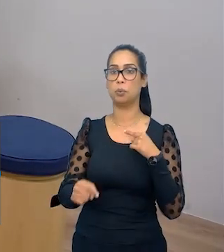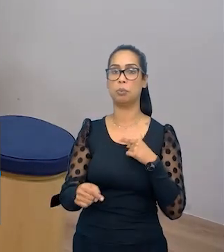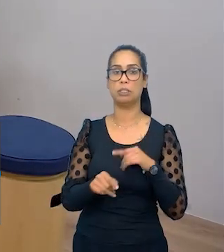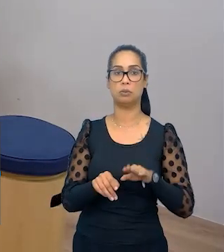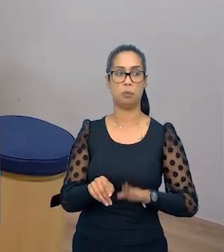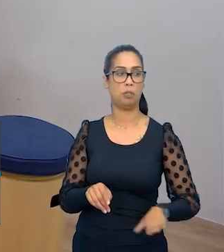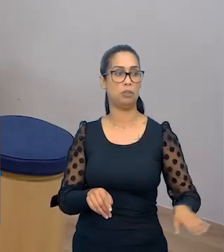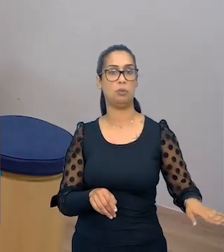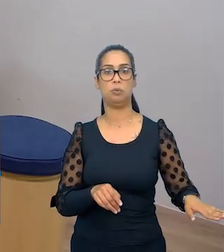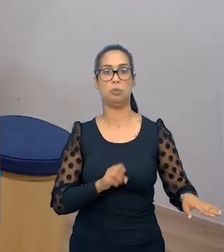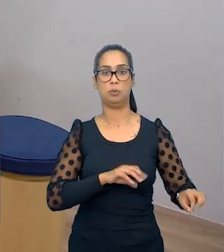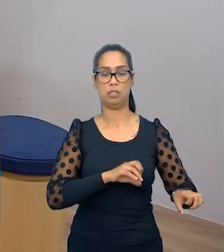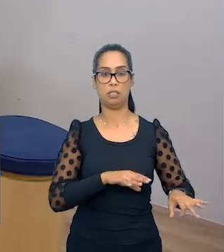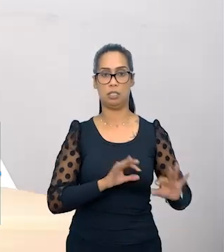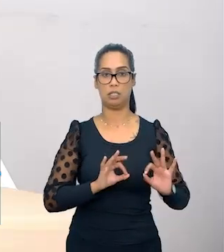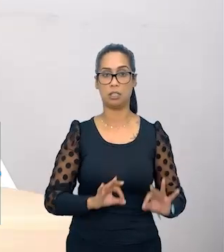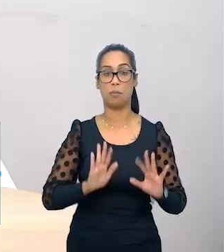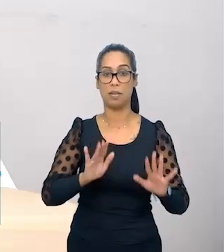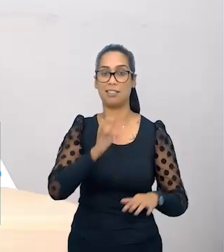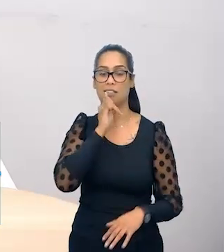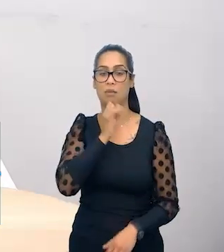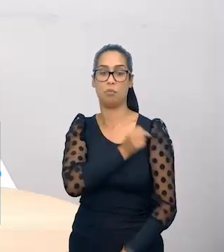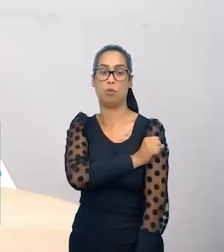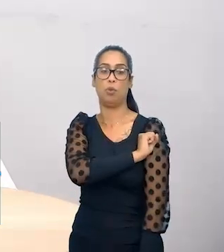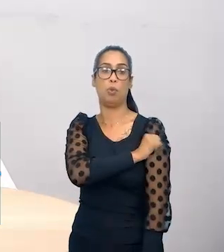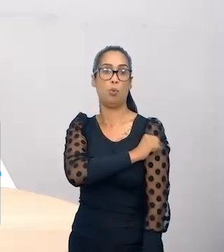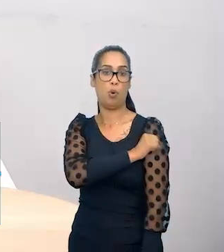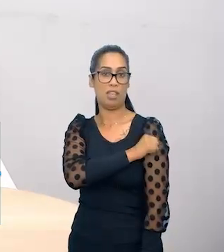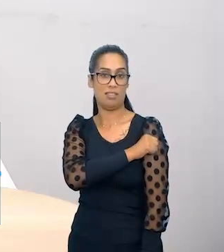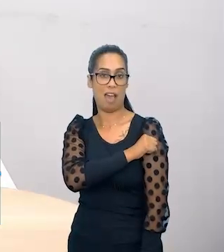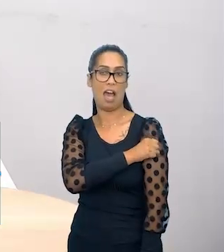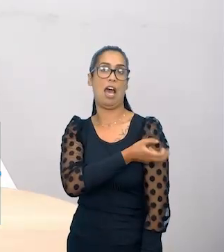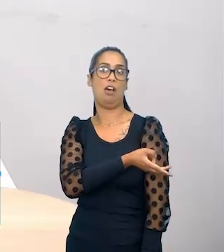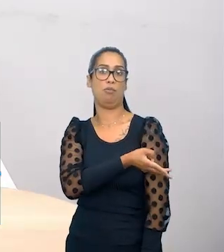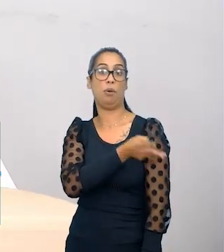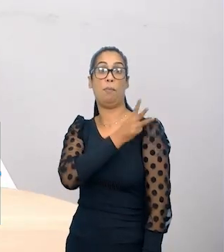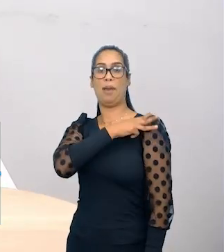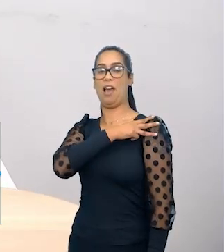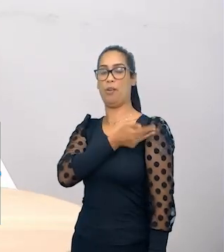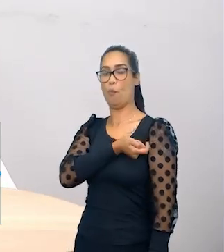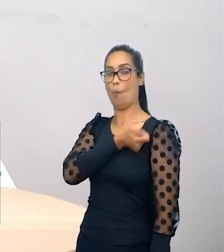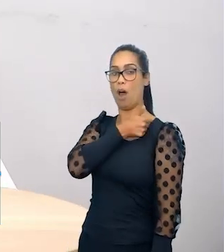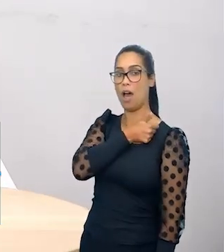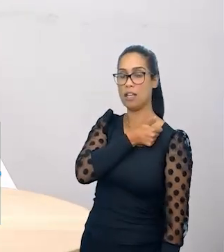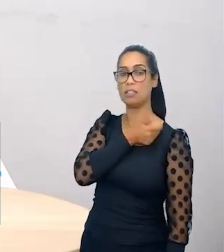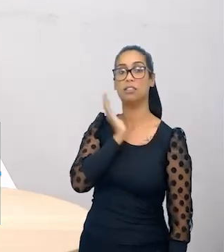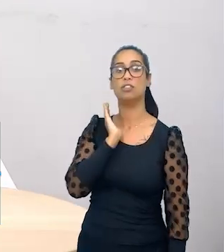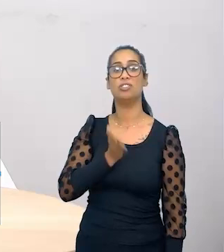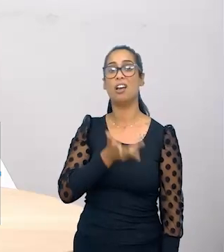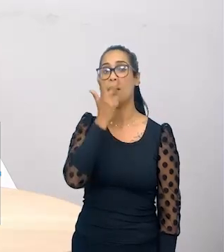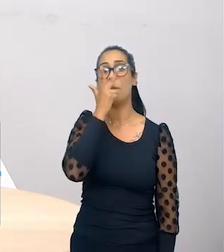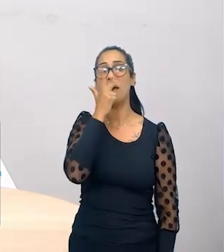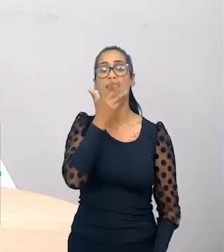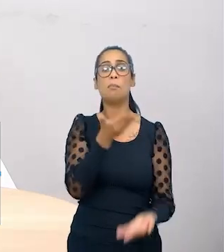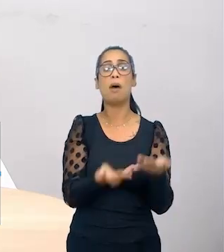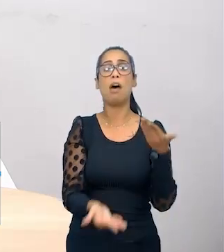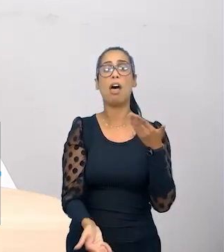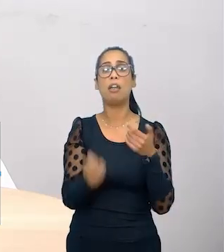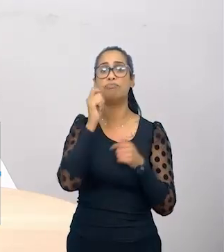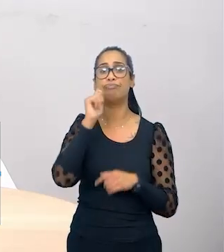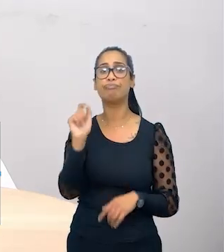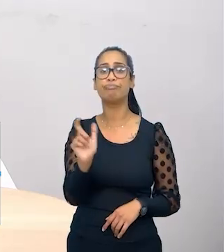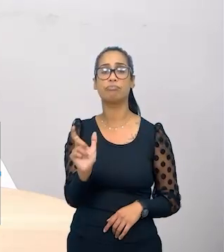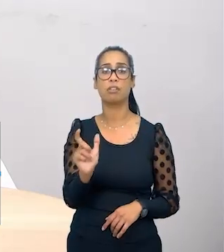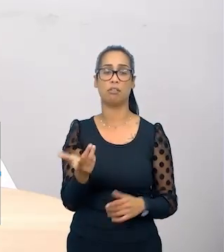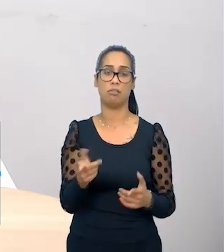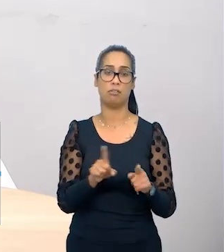finais, né, ali nos oitavos, nonos anos, e principalmente no ensino médio, parece que se perde. E eu